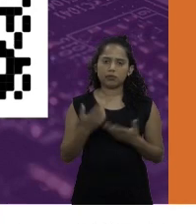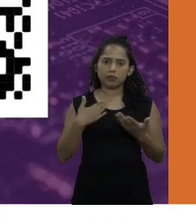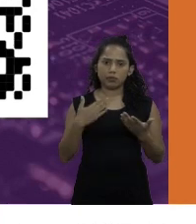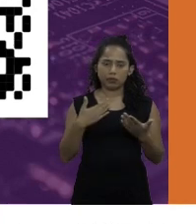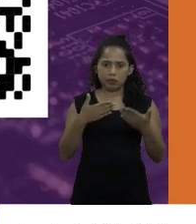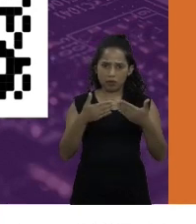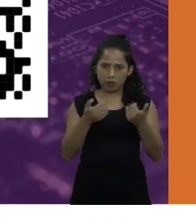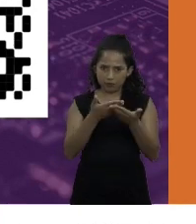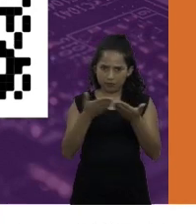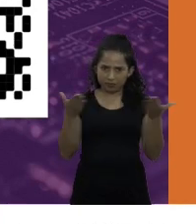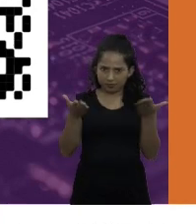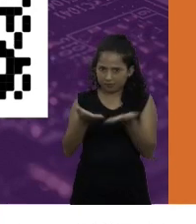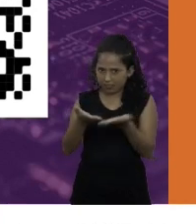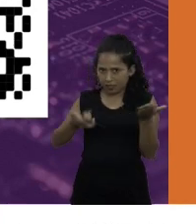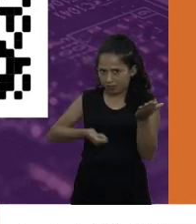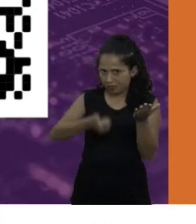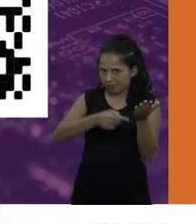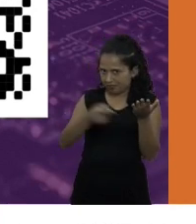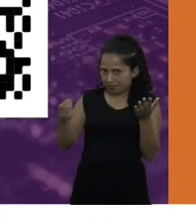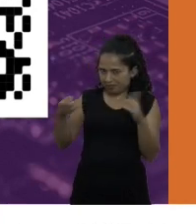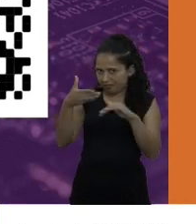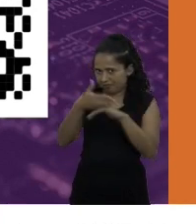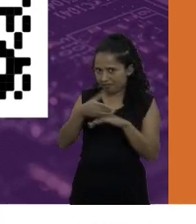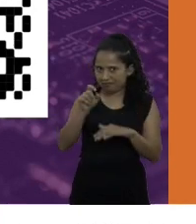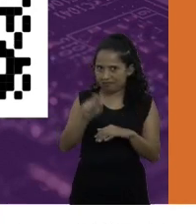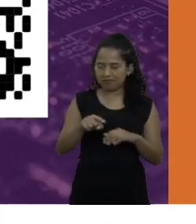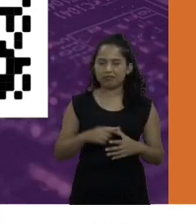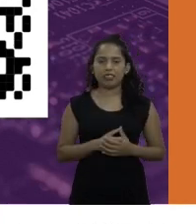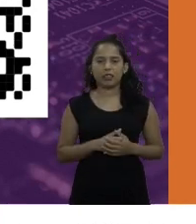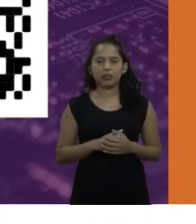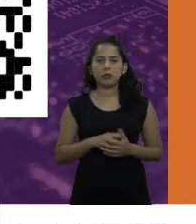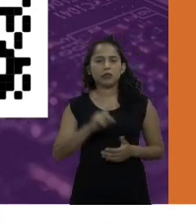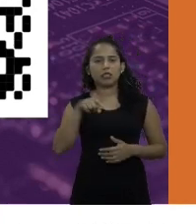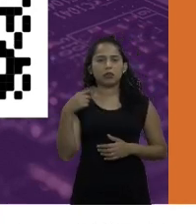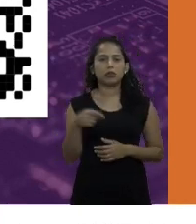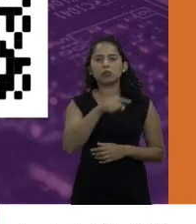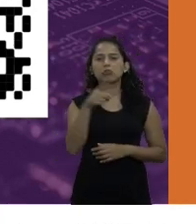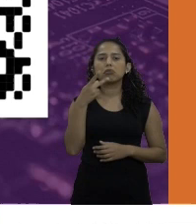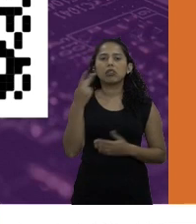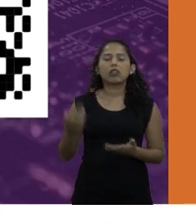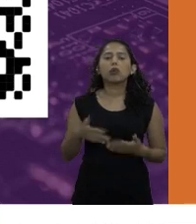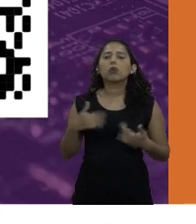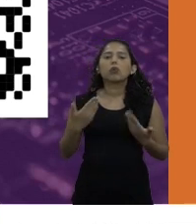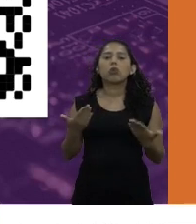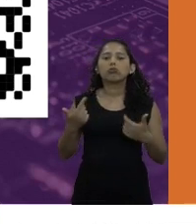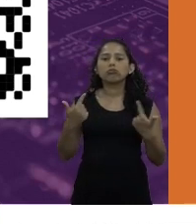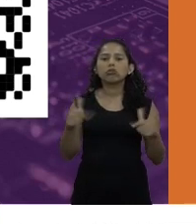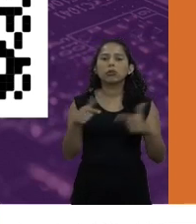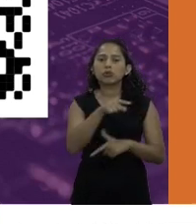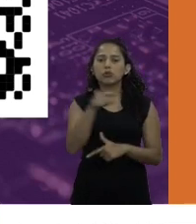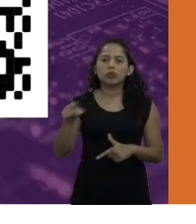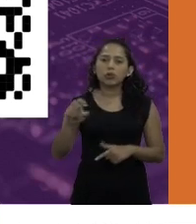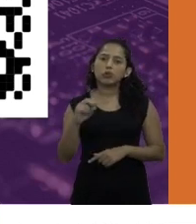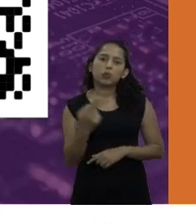acessem, deixa salvo aí para depois vocês escreverem qual é o cargo de vocês, que vocês ocupam hoje, ou quem é estudante que vai querer